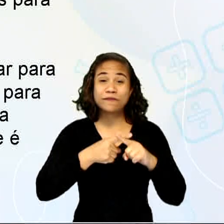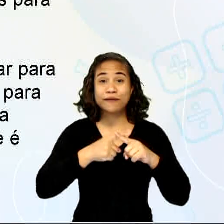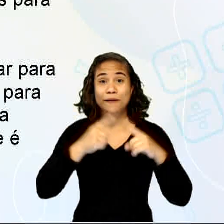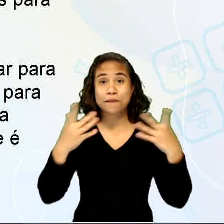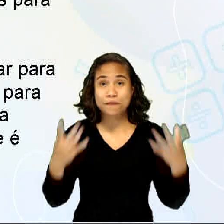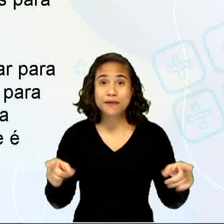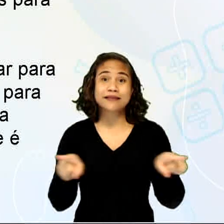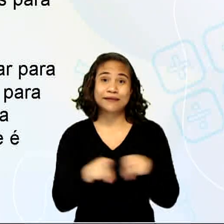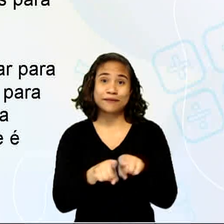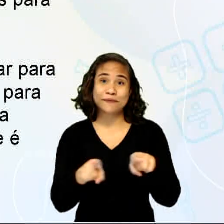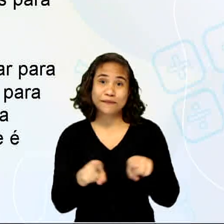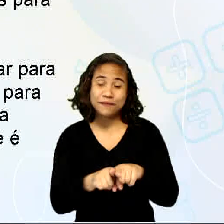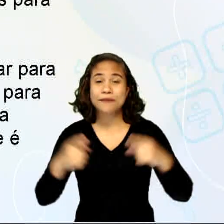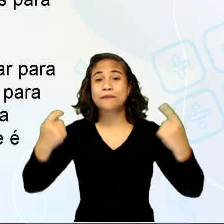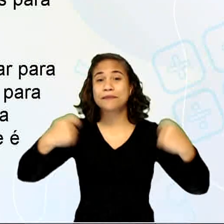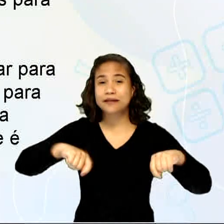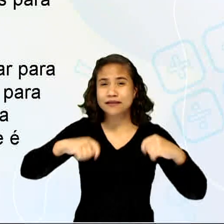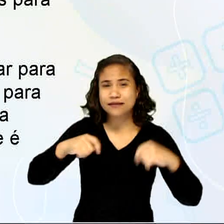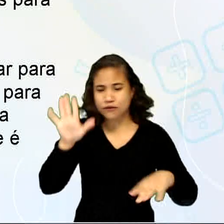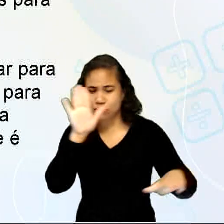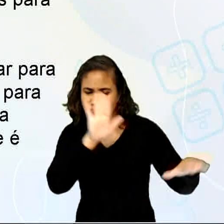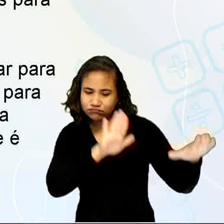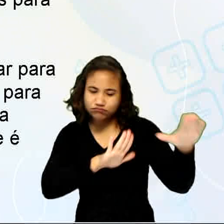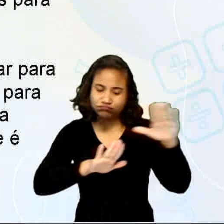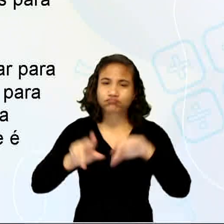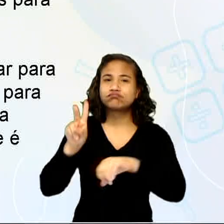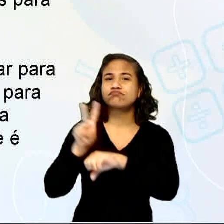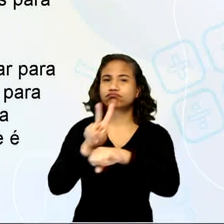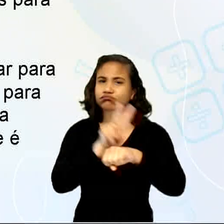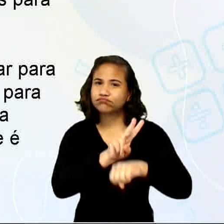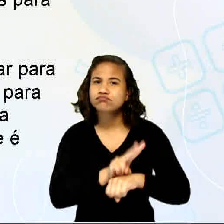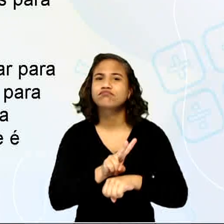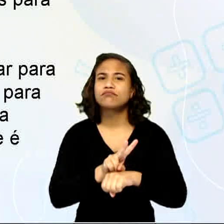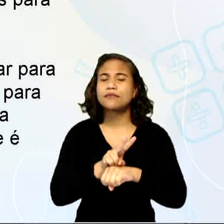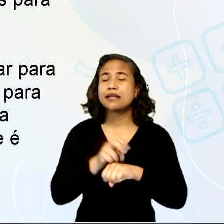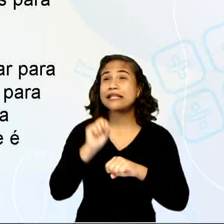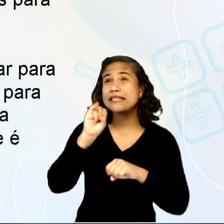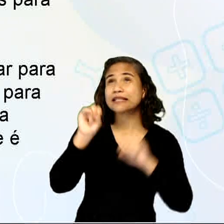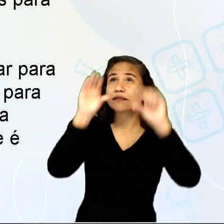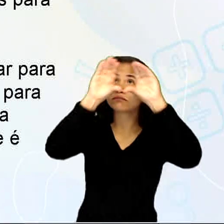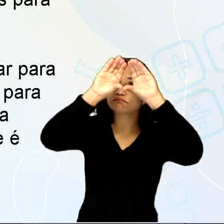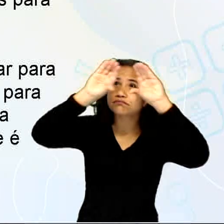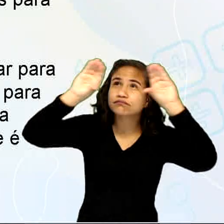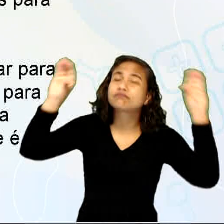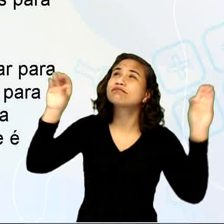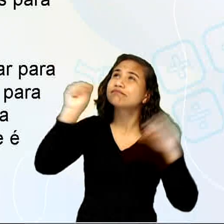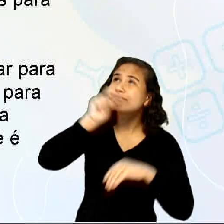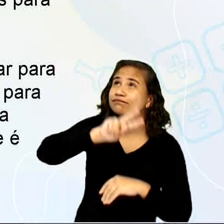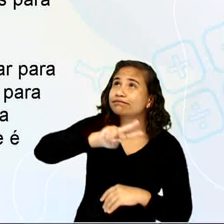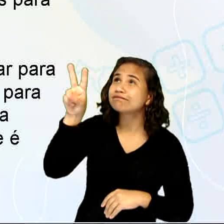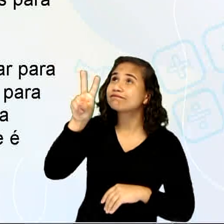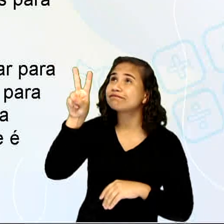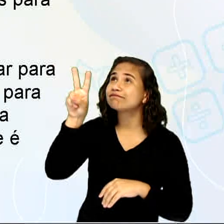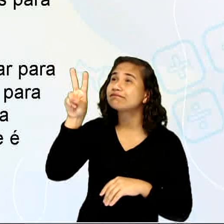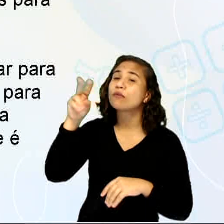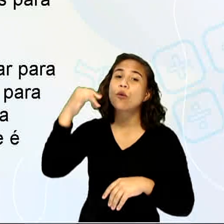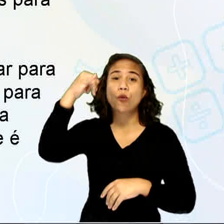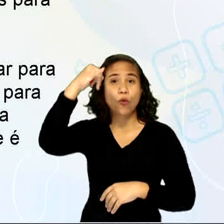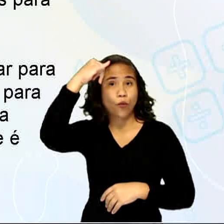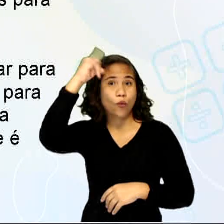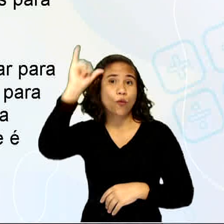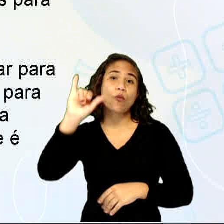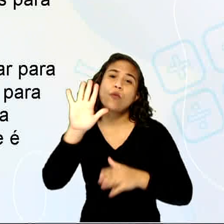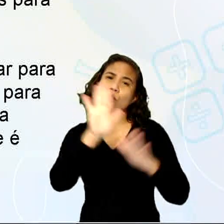Mas temos que ter alguns cuidados quando olhamos para o céu durante o dia. O principal cuidado